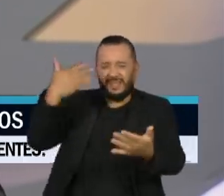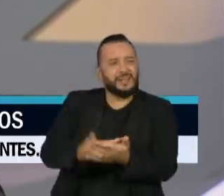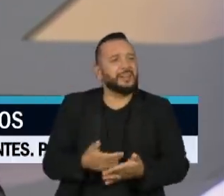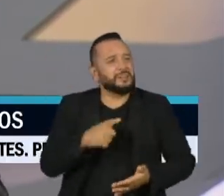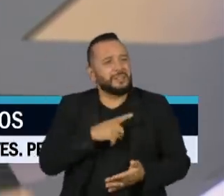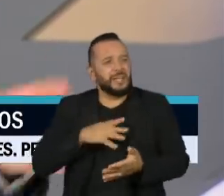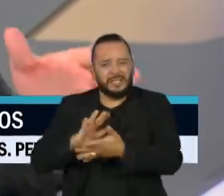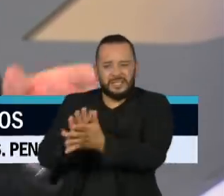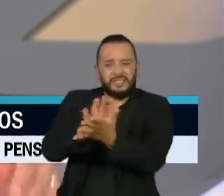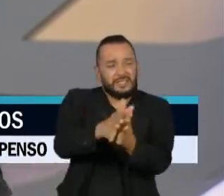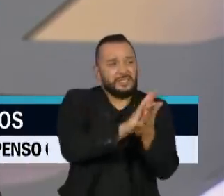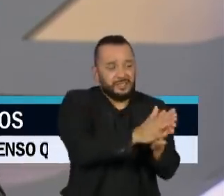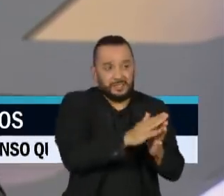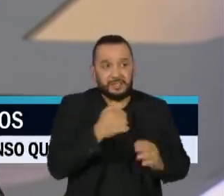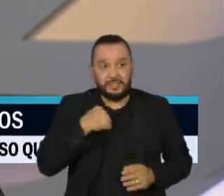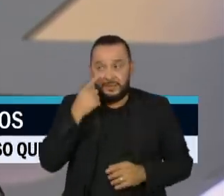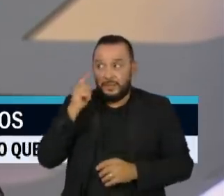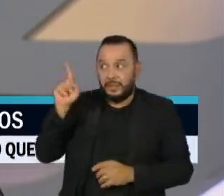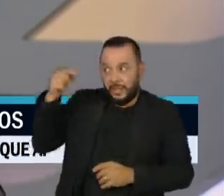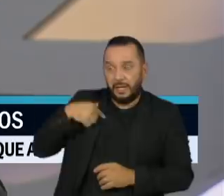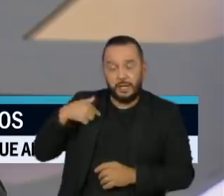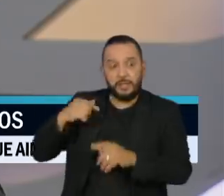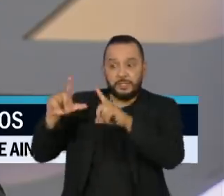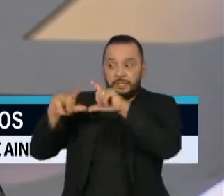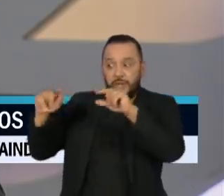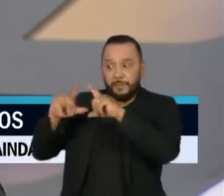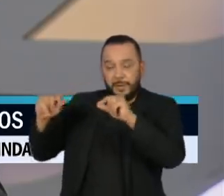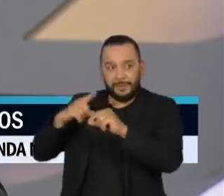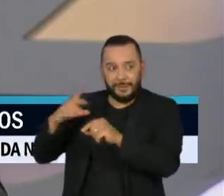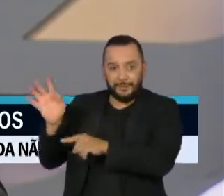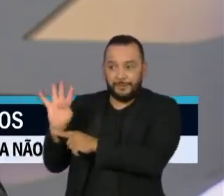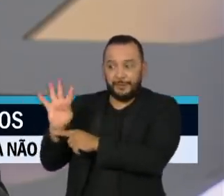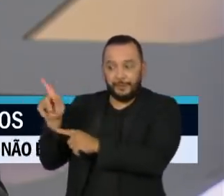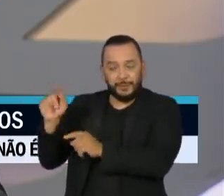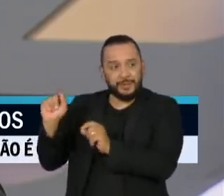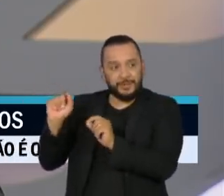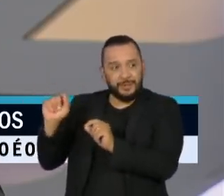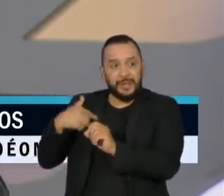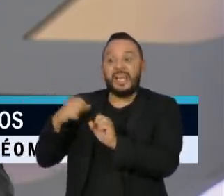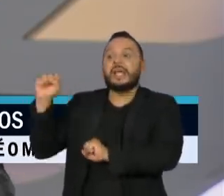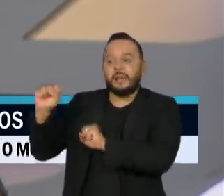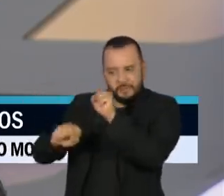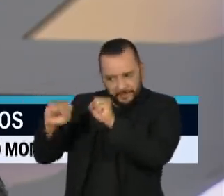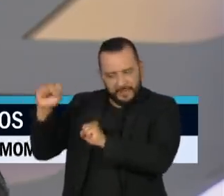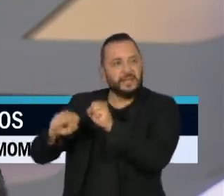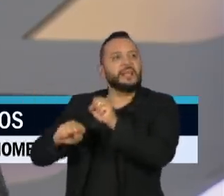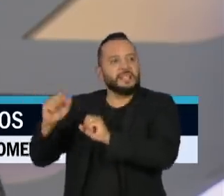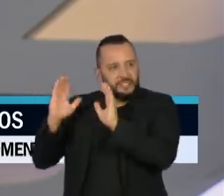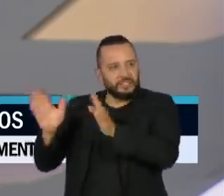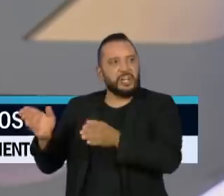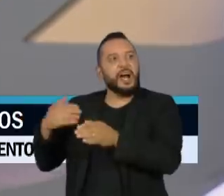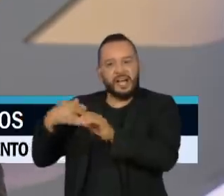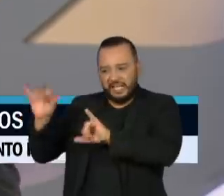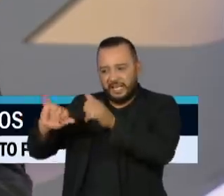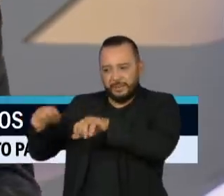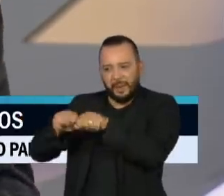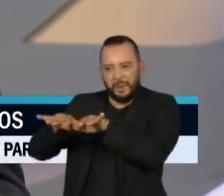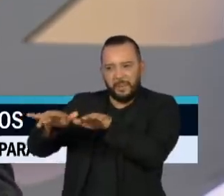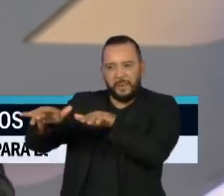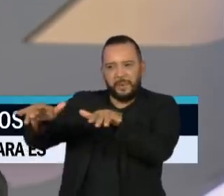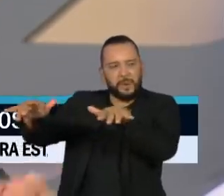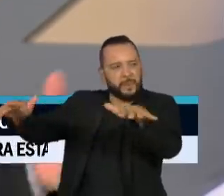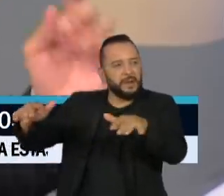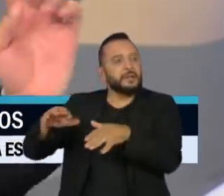lembrar que no Japão, isso acontece no final desse filme, as empresas envolvidas na disseminação dos produtos que levaram à doença